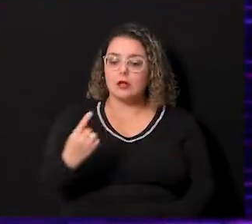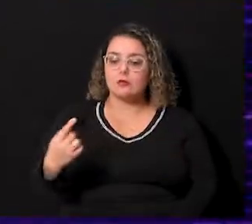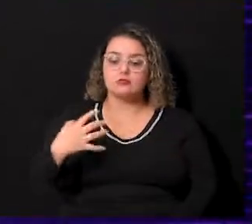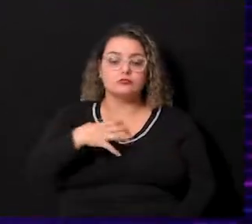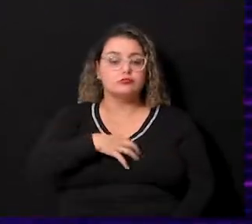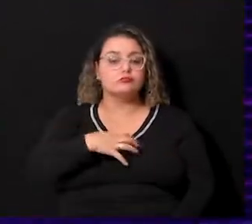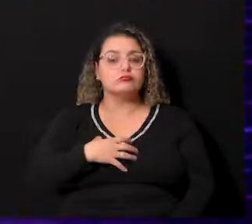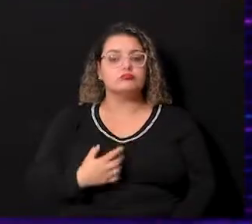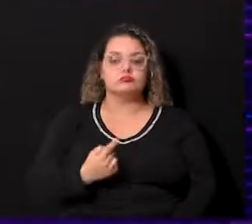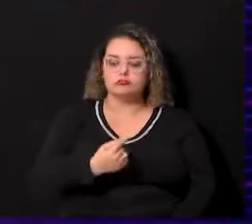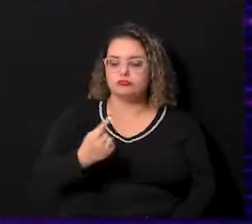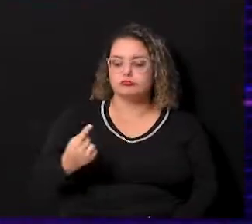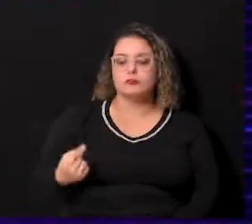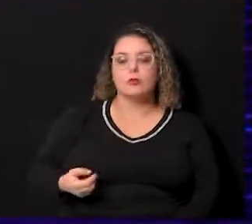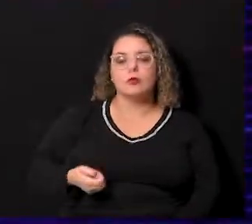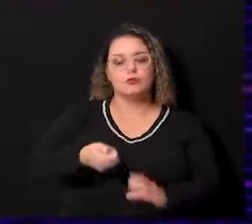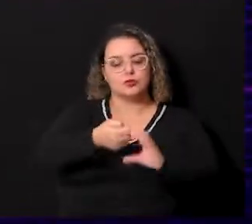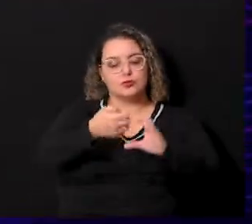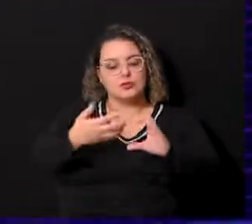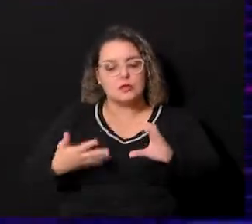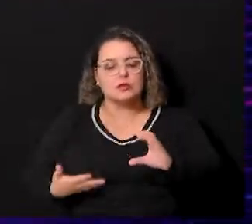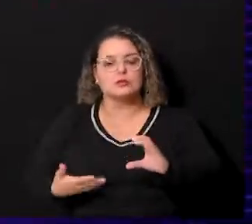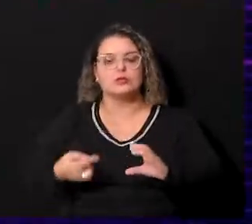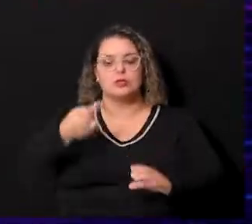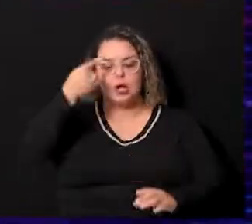da sua maneira, com a sua personalidade, com as suas